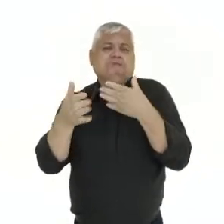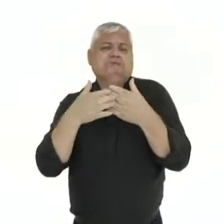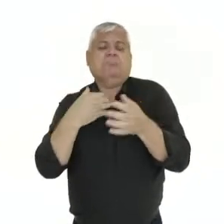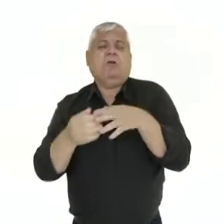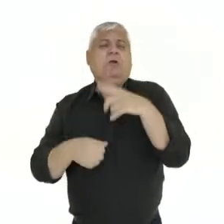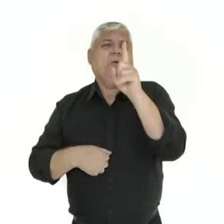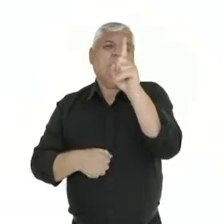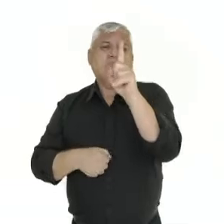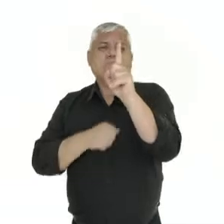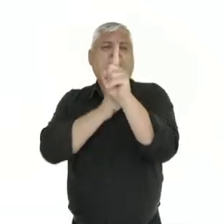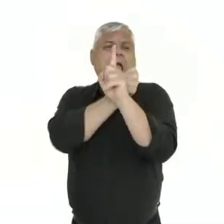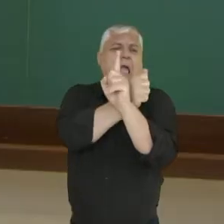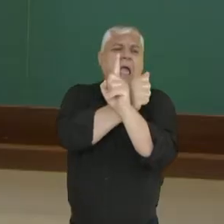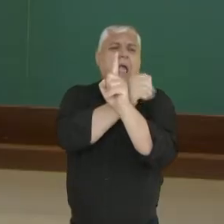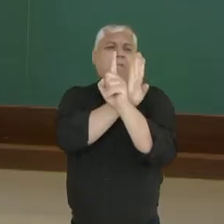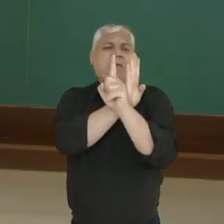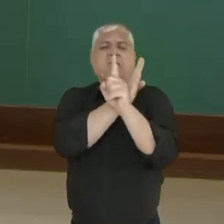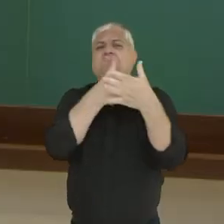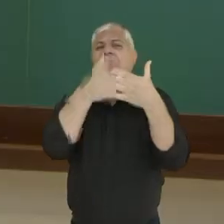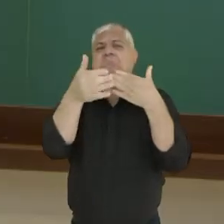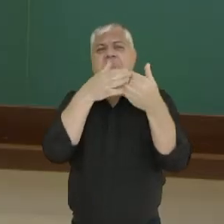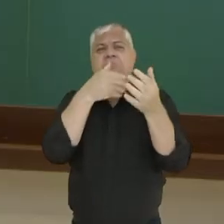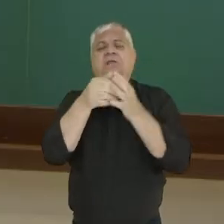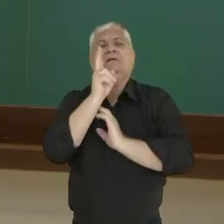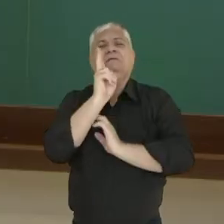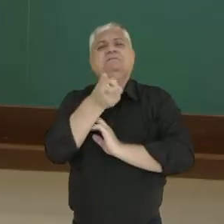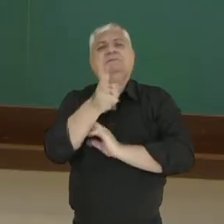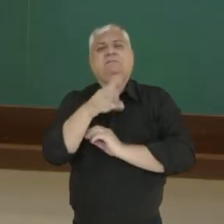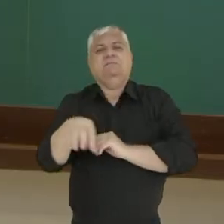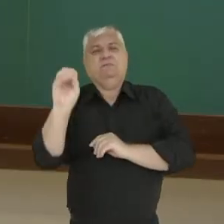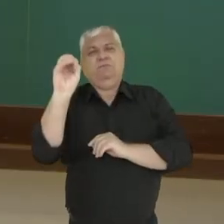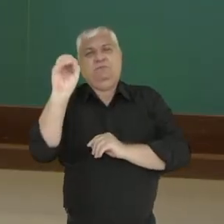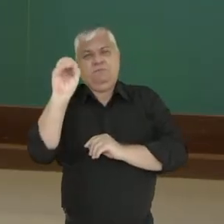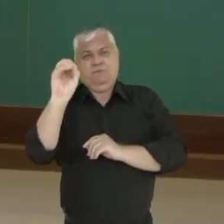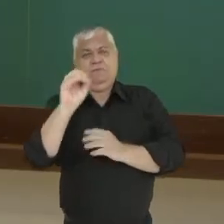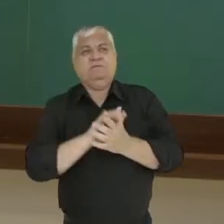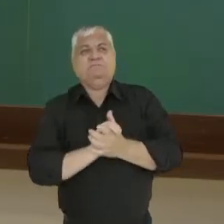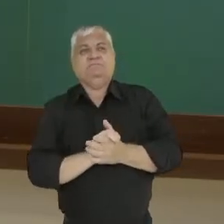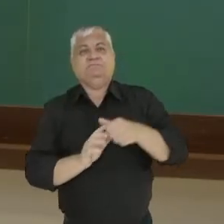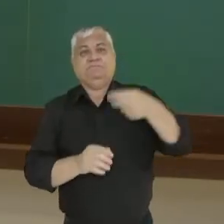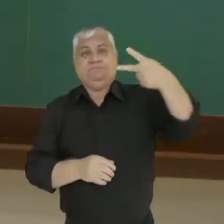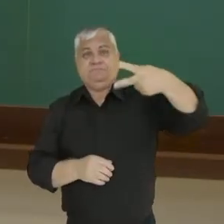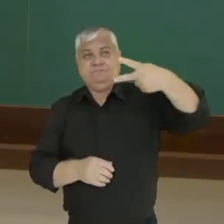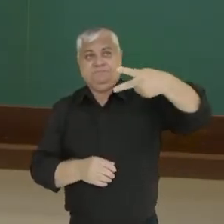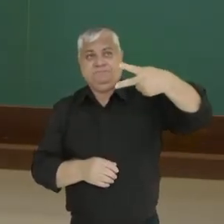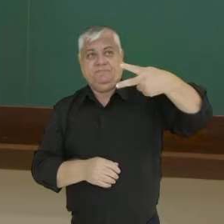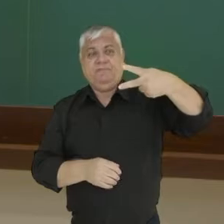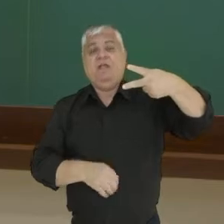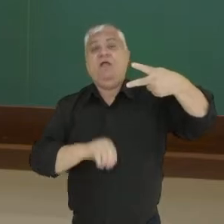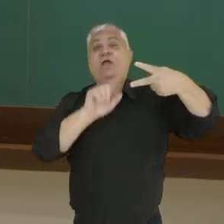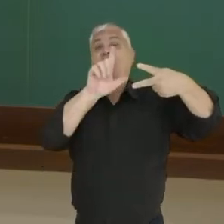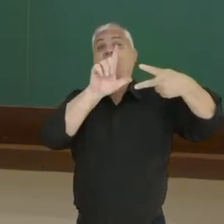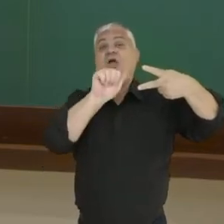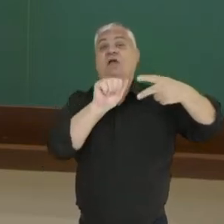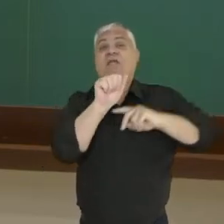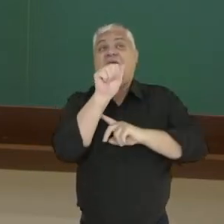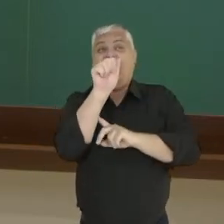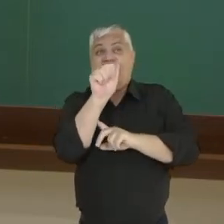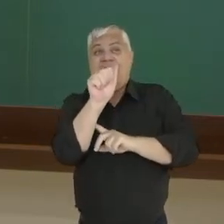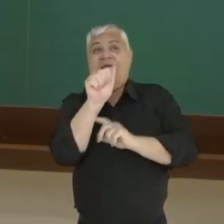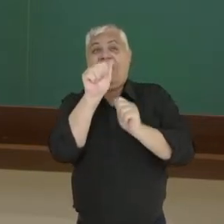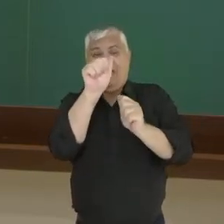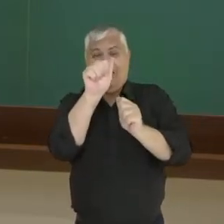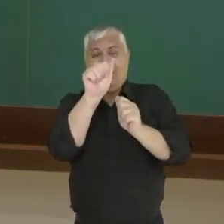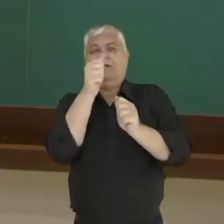base, o valor do logaritmo será sempre zero. Segunda, log de a na base a